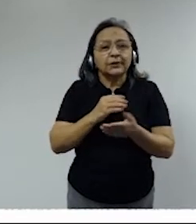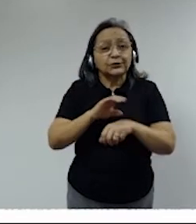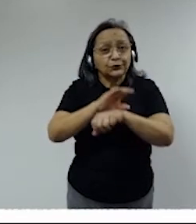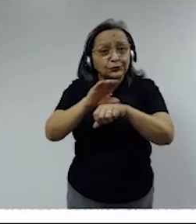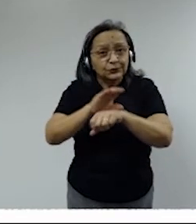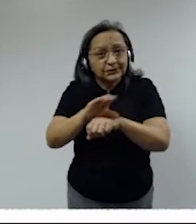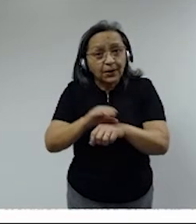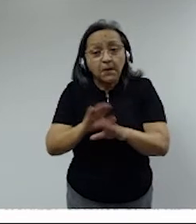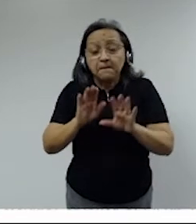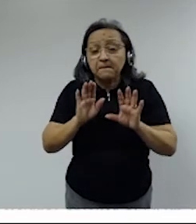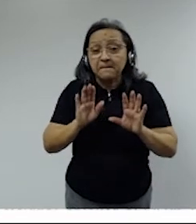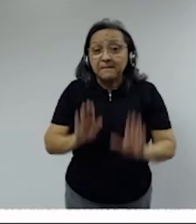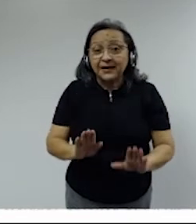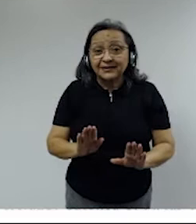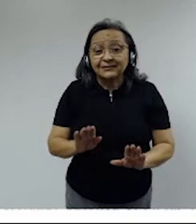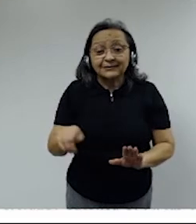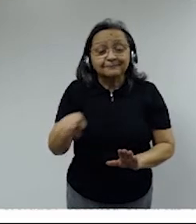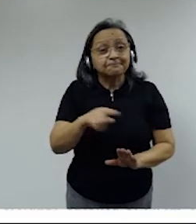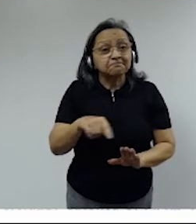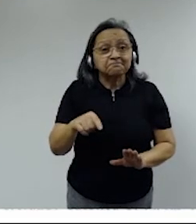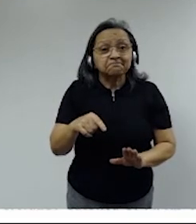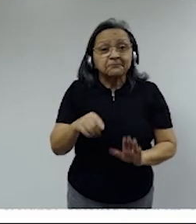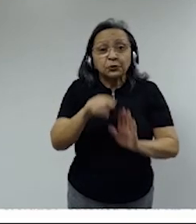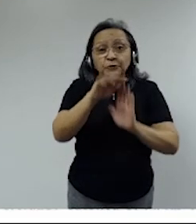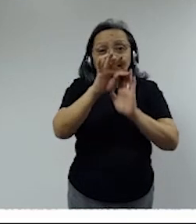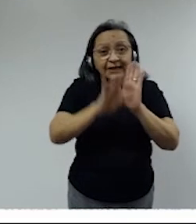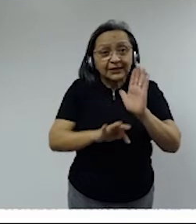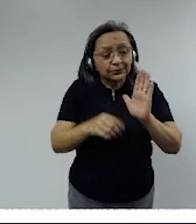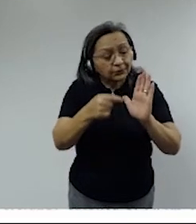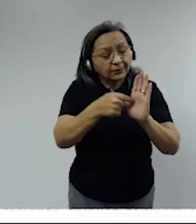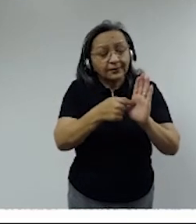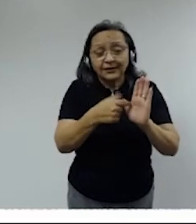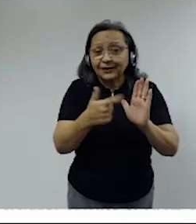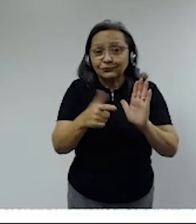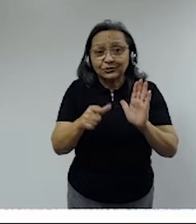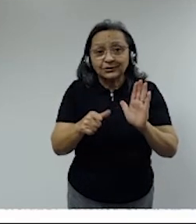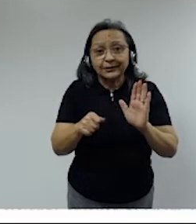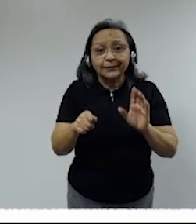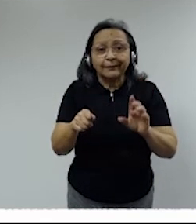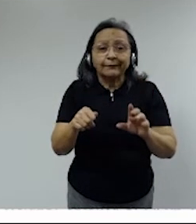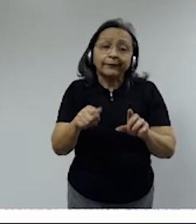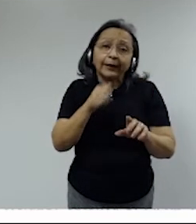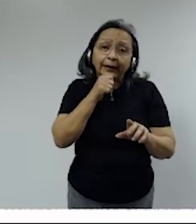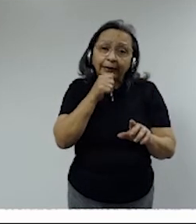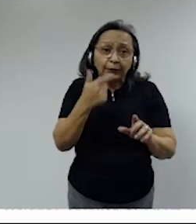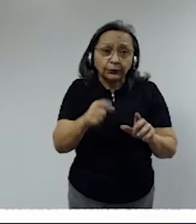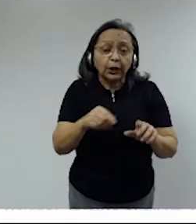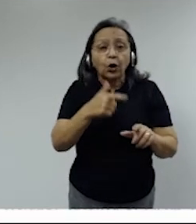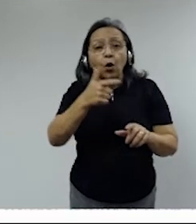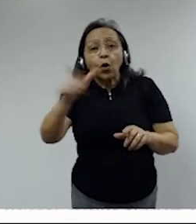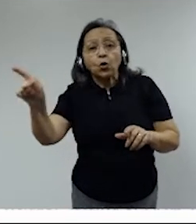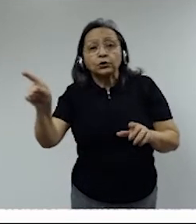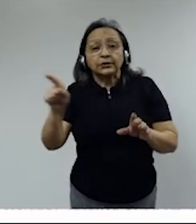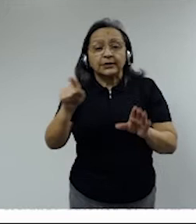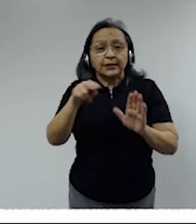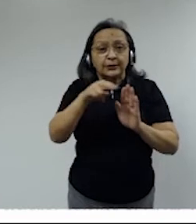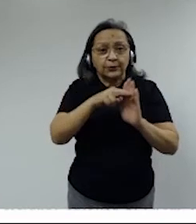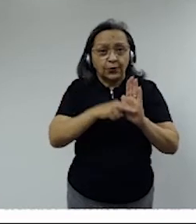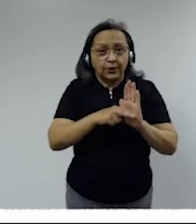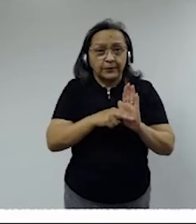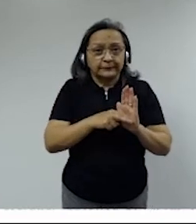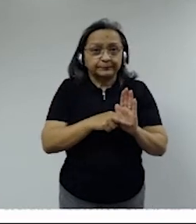mais. Mas não havia, como não há, e depois, bom, outra recomendação, depois eu